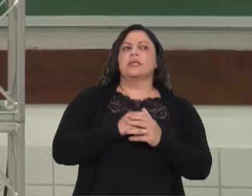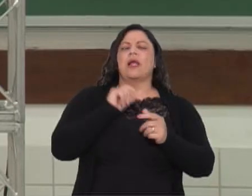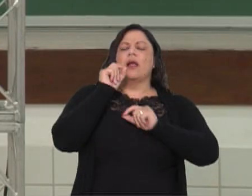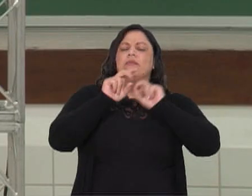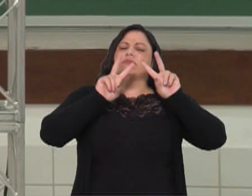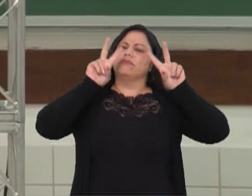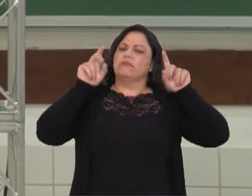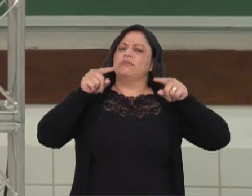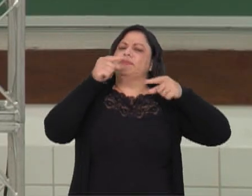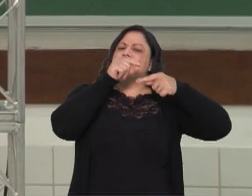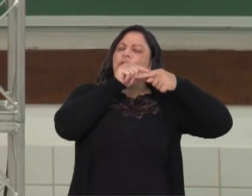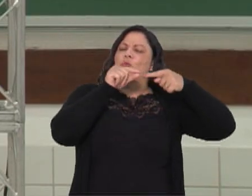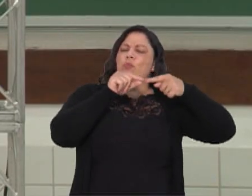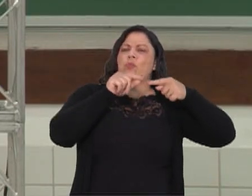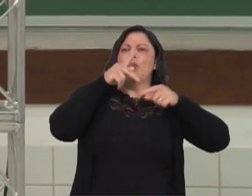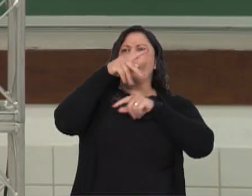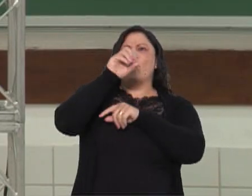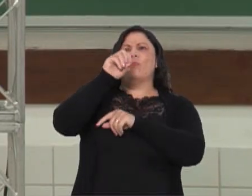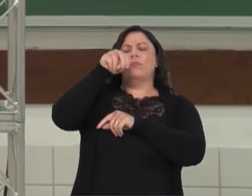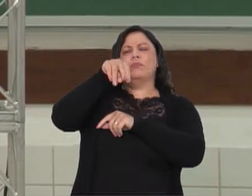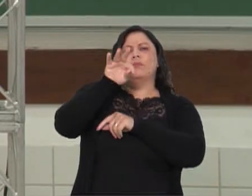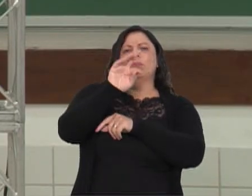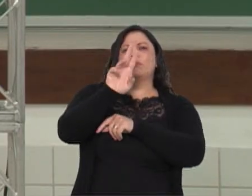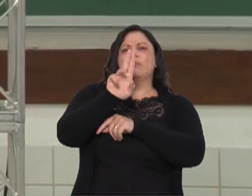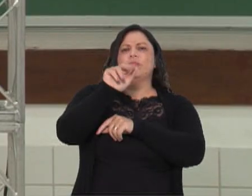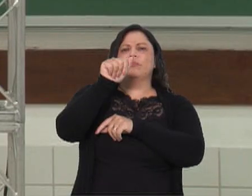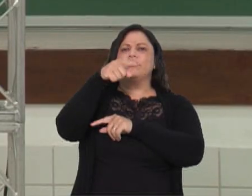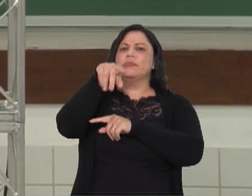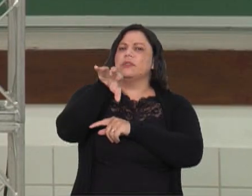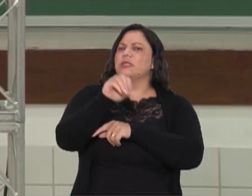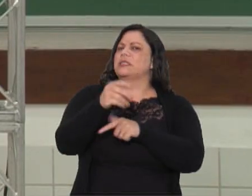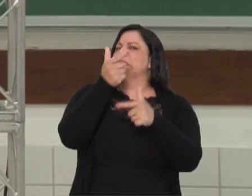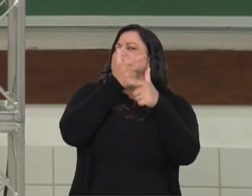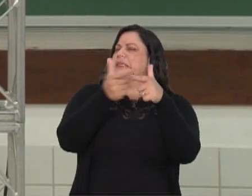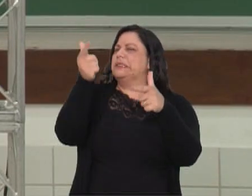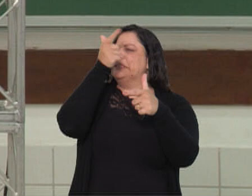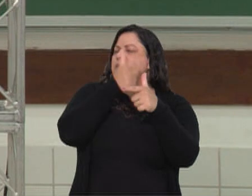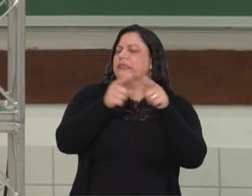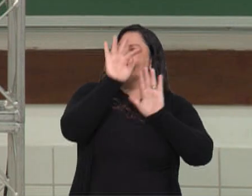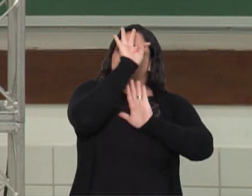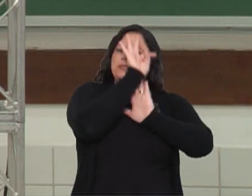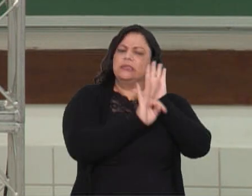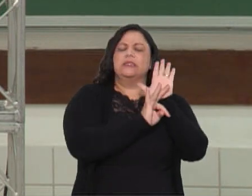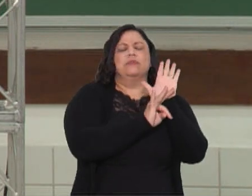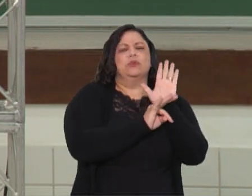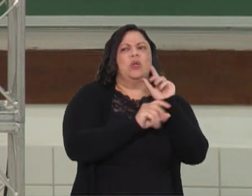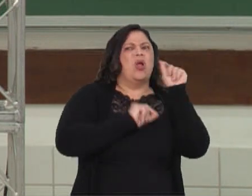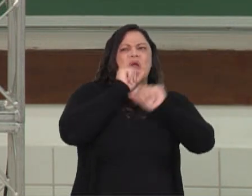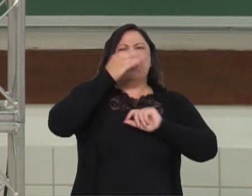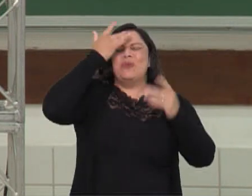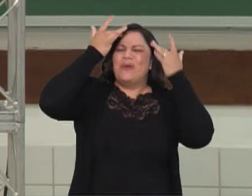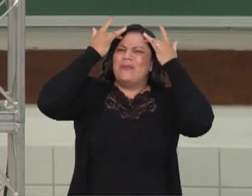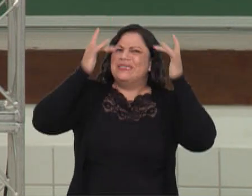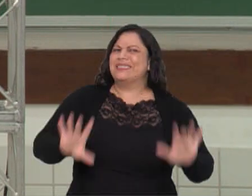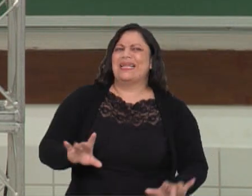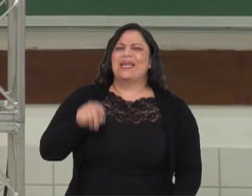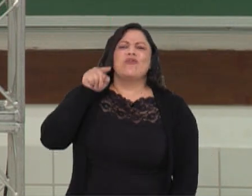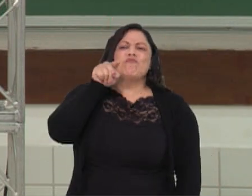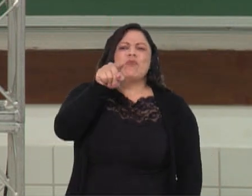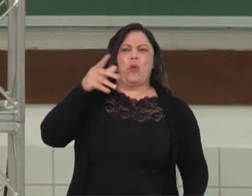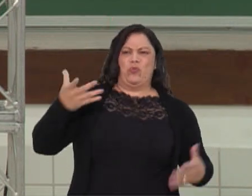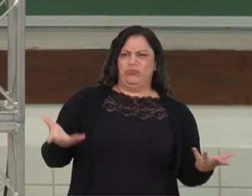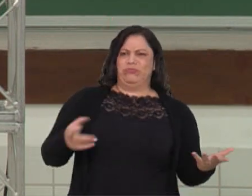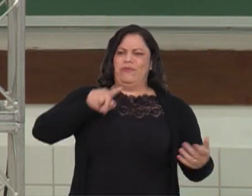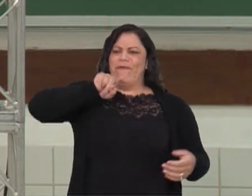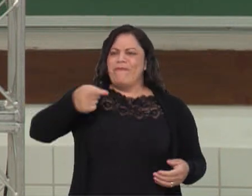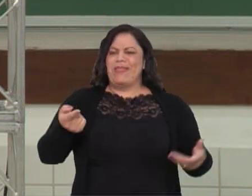também é um problema dos textos, não é mesmo? Vocês dizem para a professora assim, ai, professora, eu não sei usar os pontos. Ai,